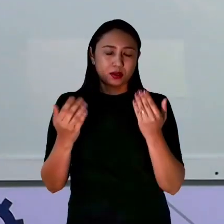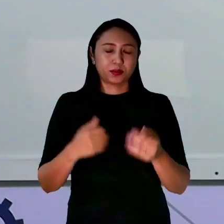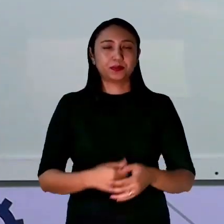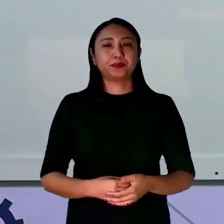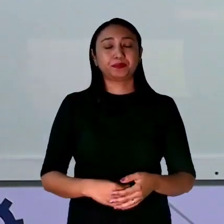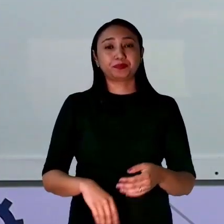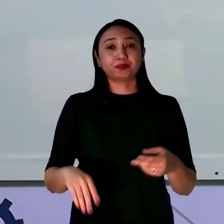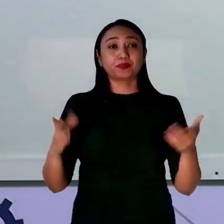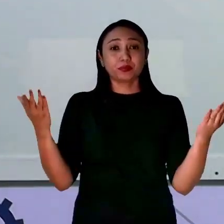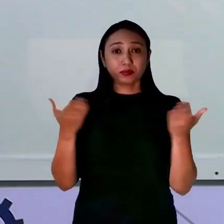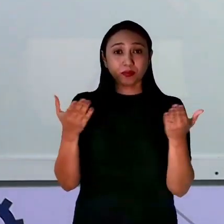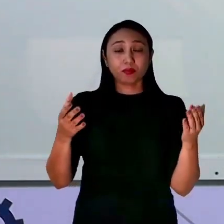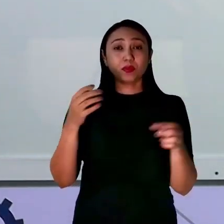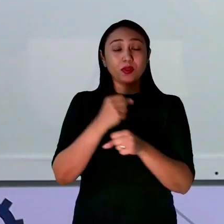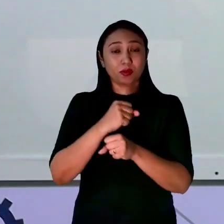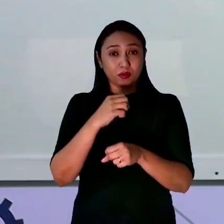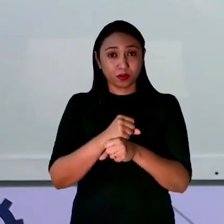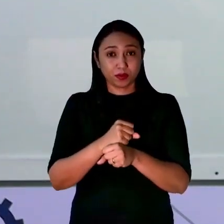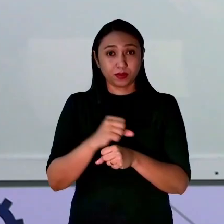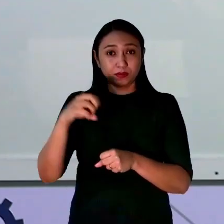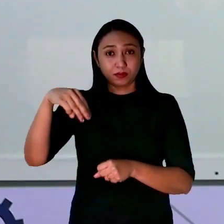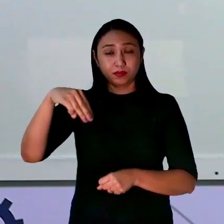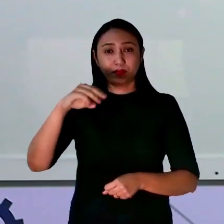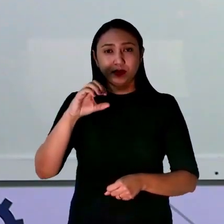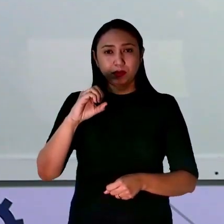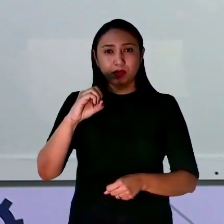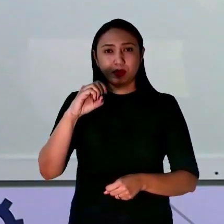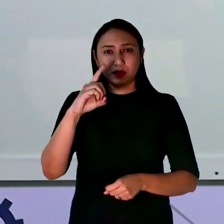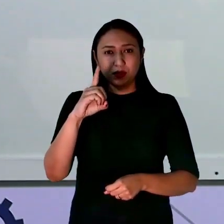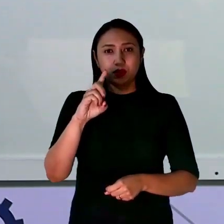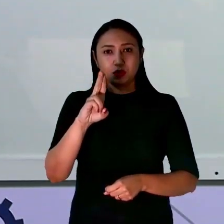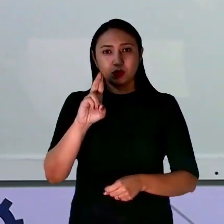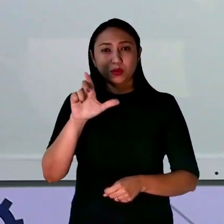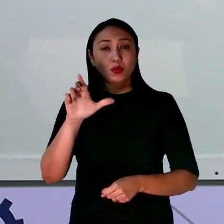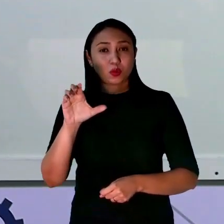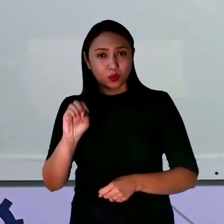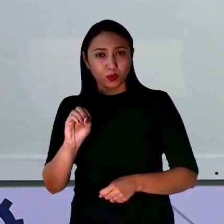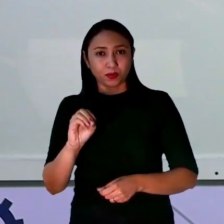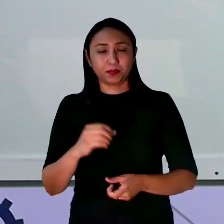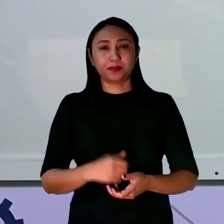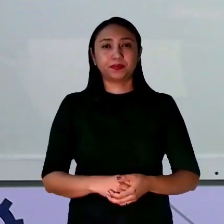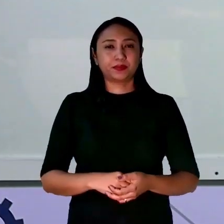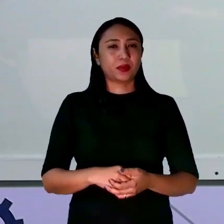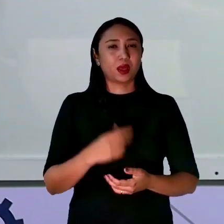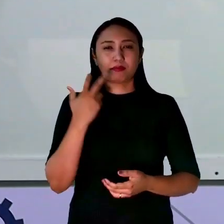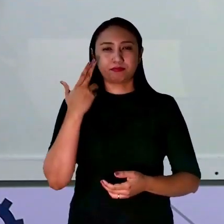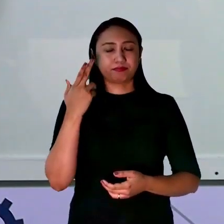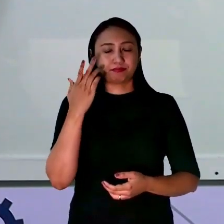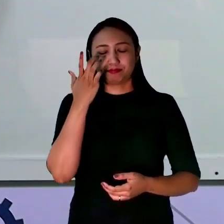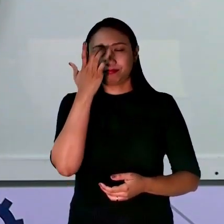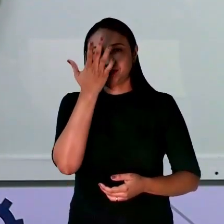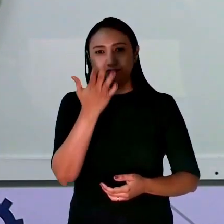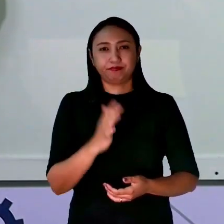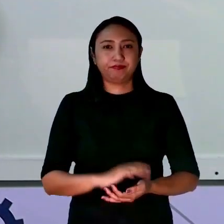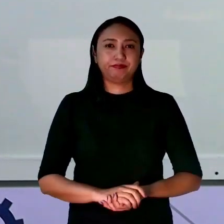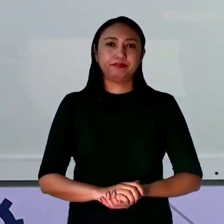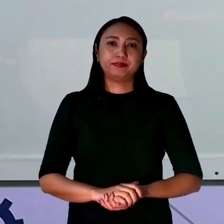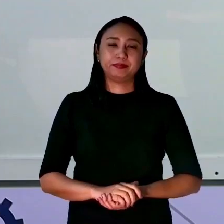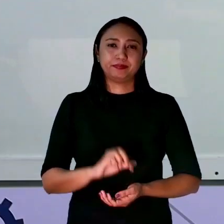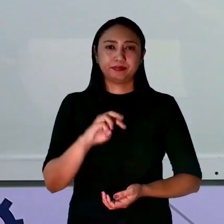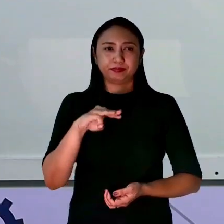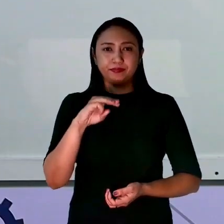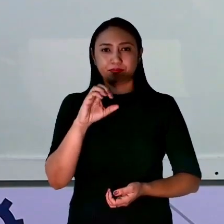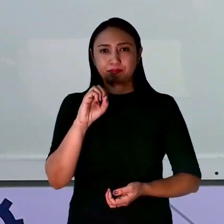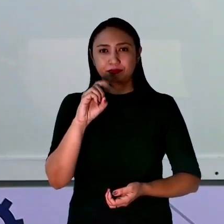módulo. E esse módulo que você vai calcular, tá? Ele é bem tranquilo, o módulo da força